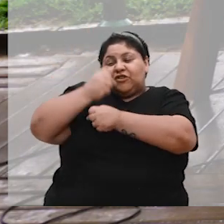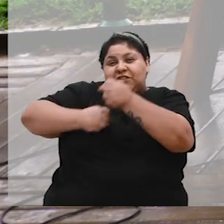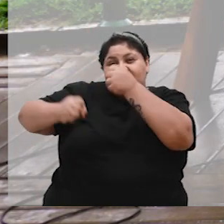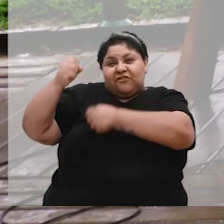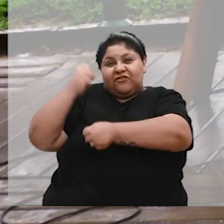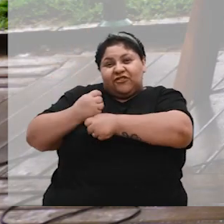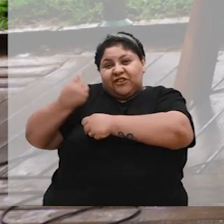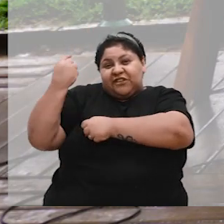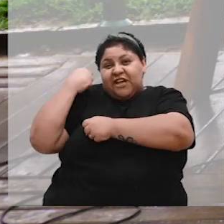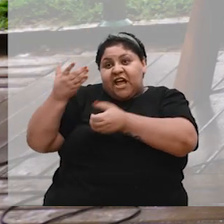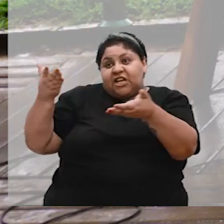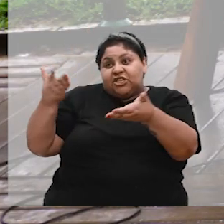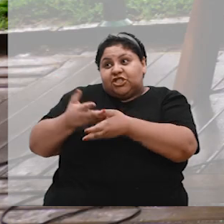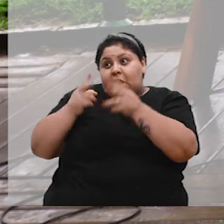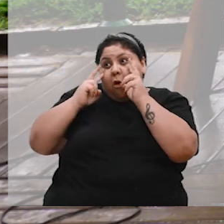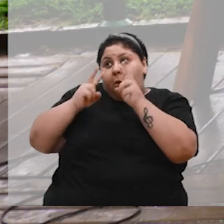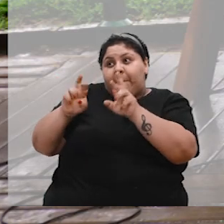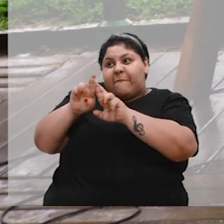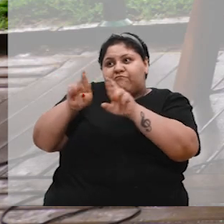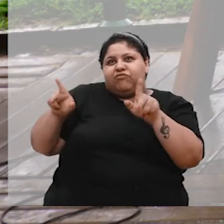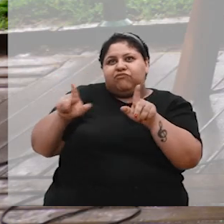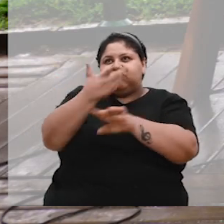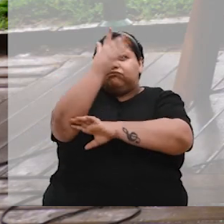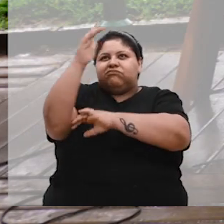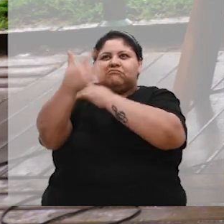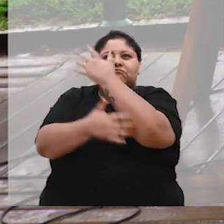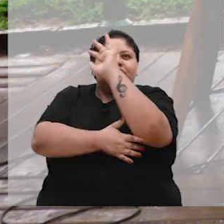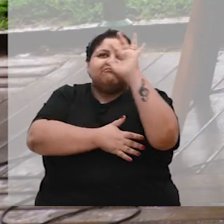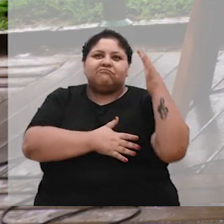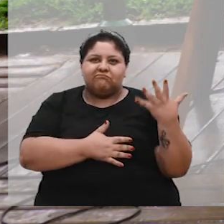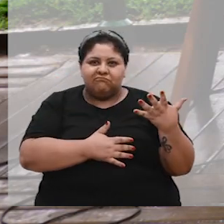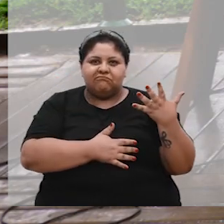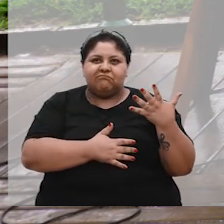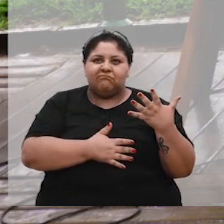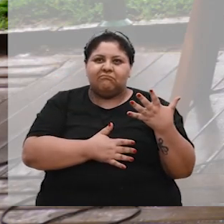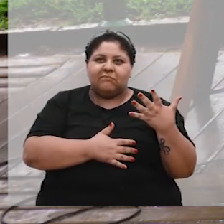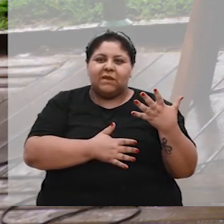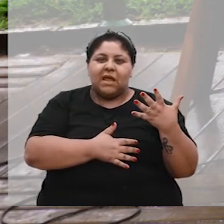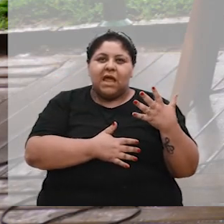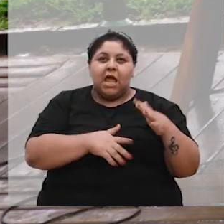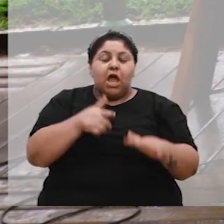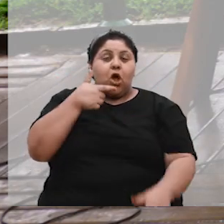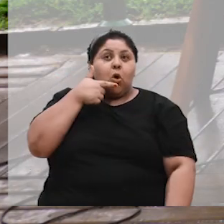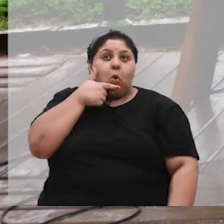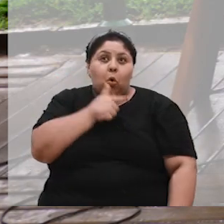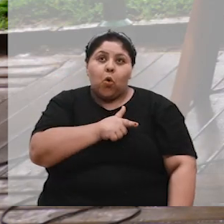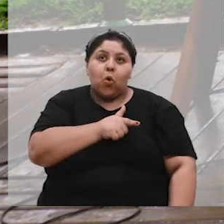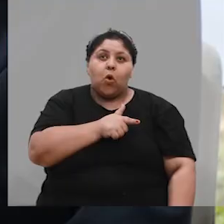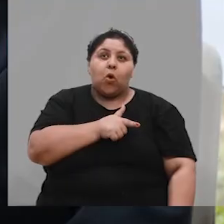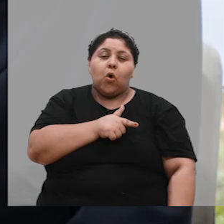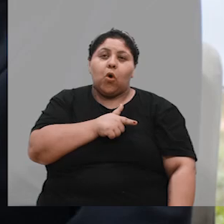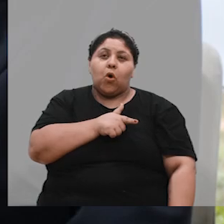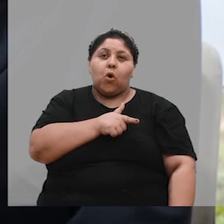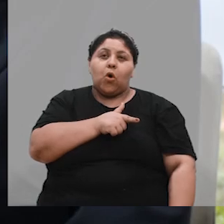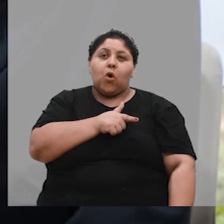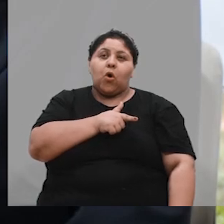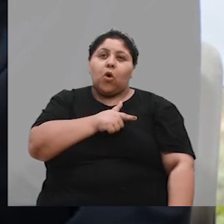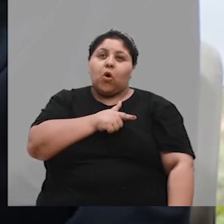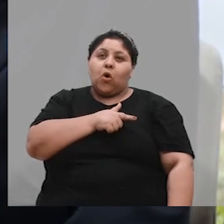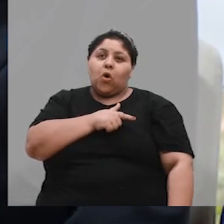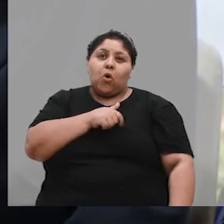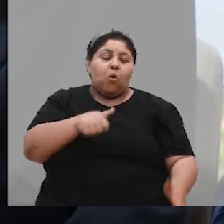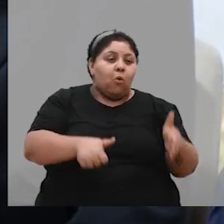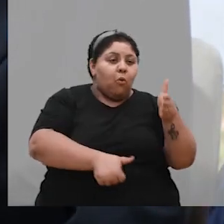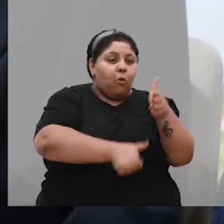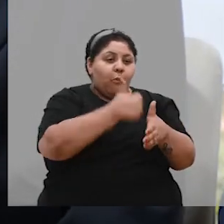visão diferenciada do meio ambiente. Ele conseguiu pegar o sagrado dos templos e levar